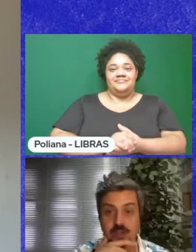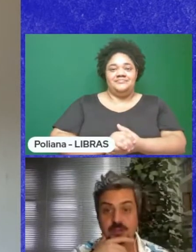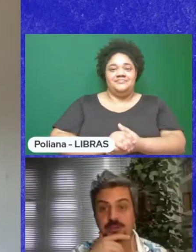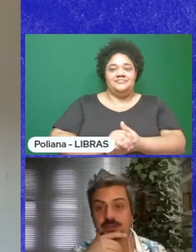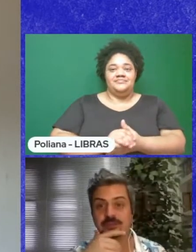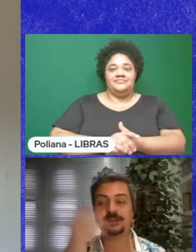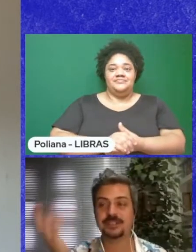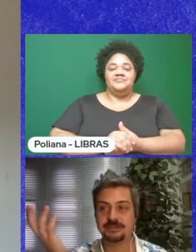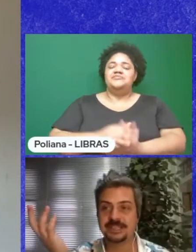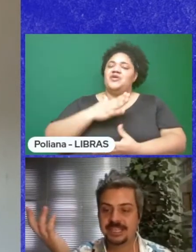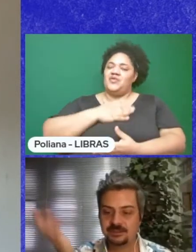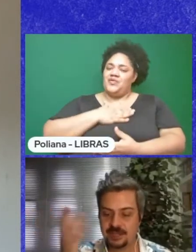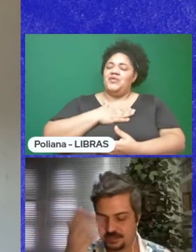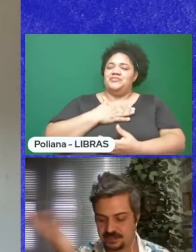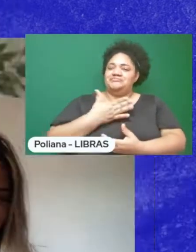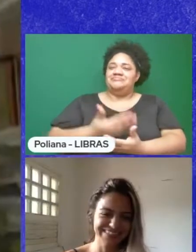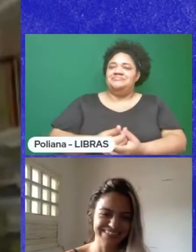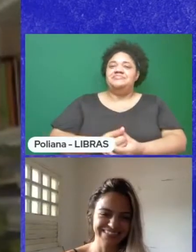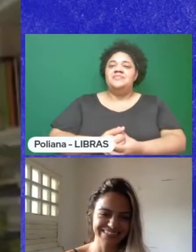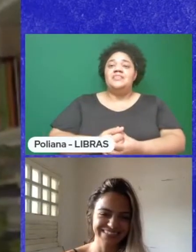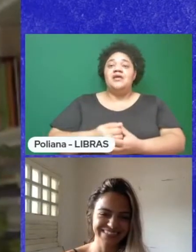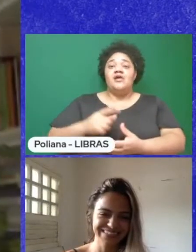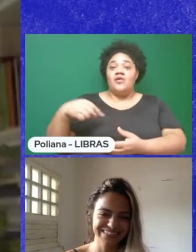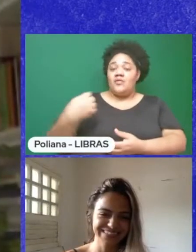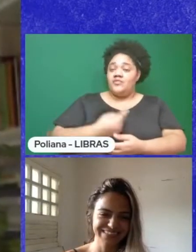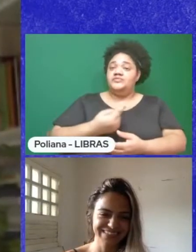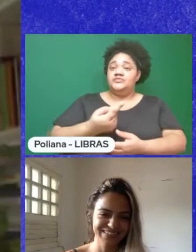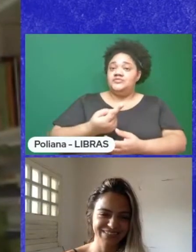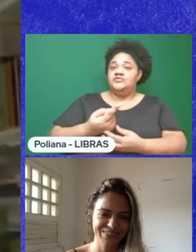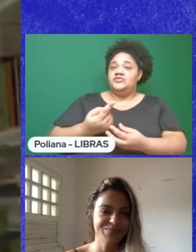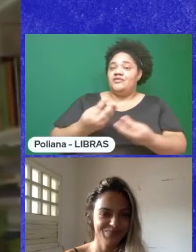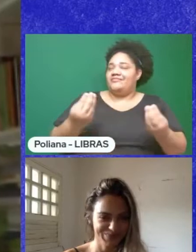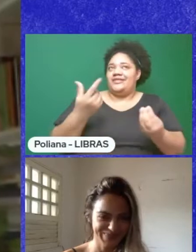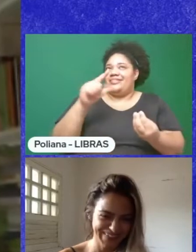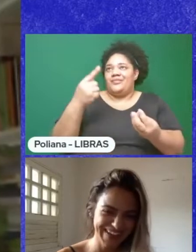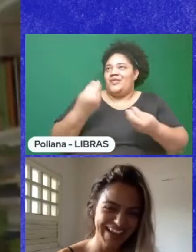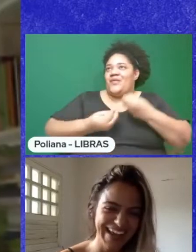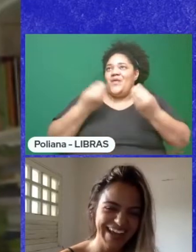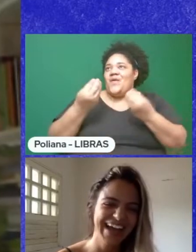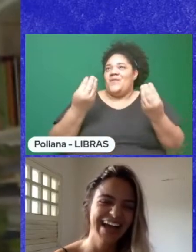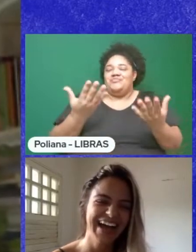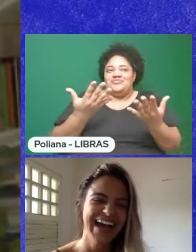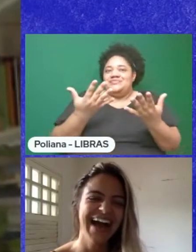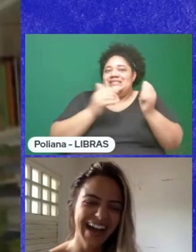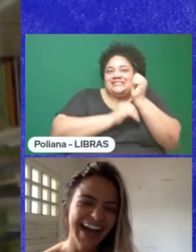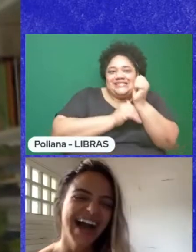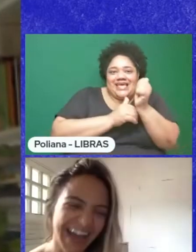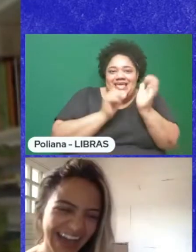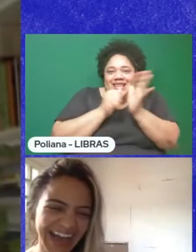Que eu gosto muito, eu acho que não tem a gente como segurar aqui um spoiler, porque, enfim, eu espero que todo mundo assista, e